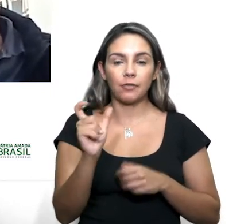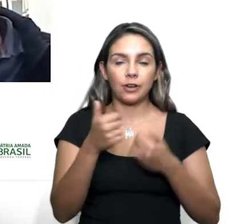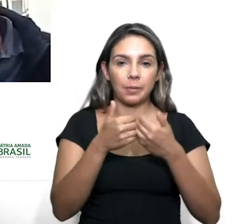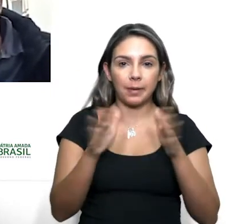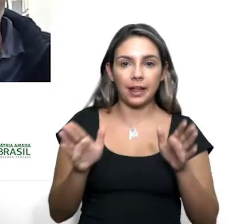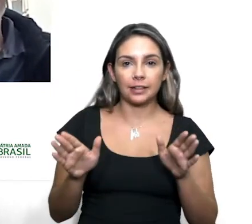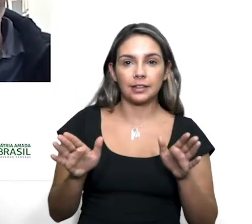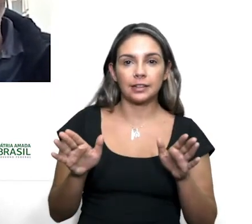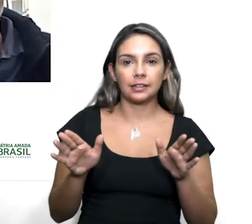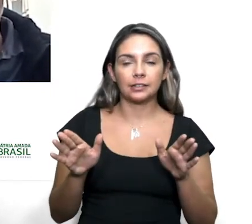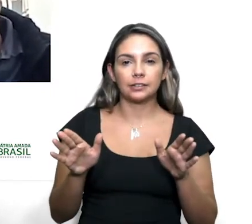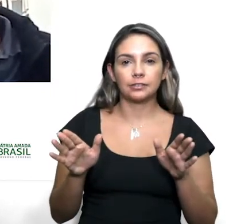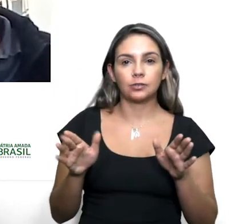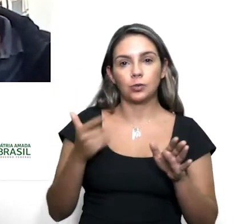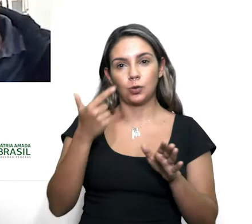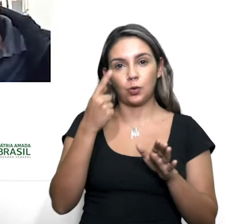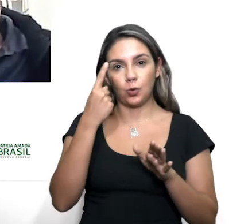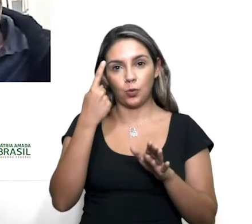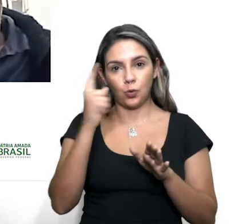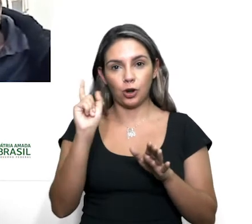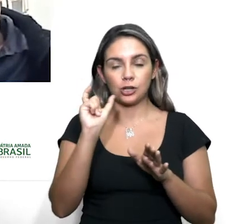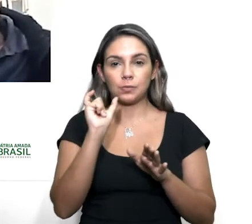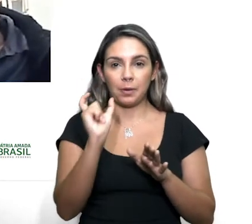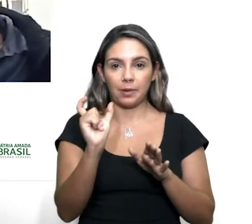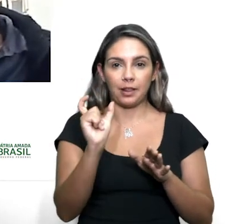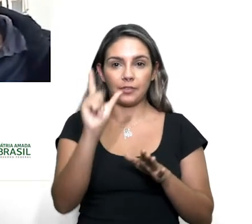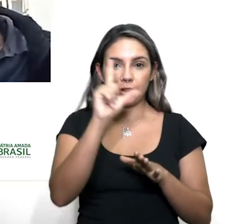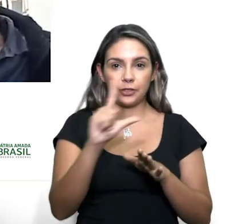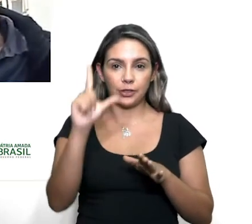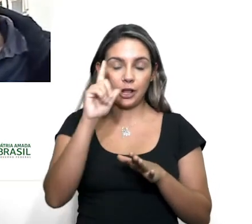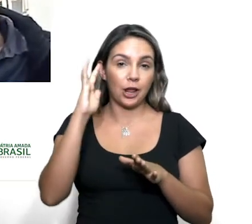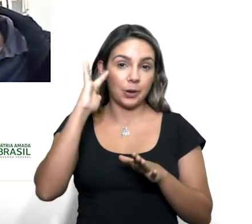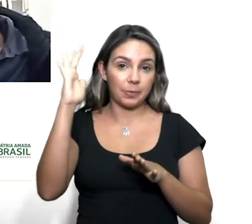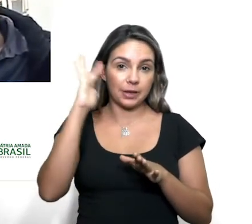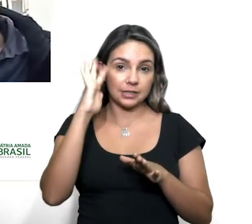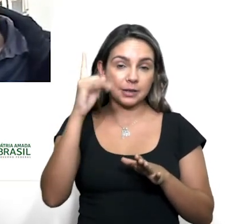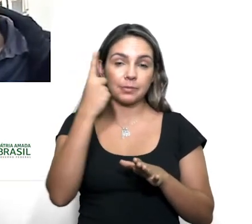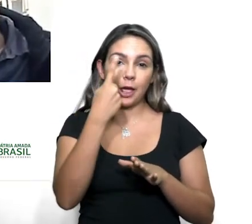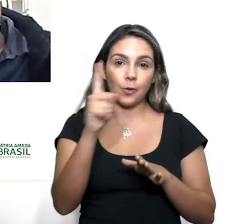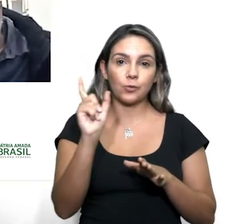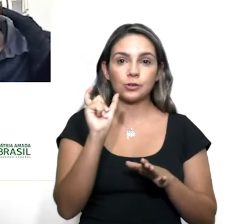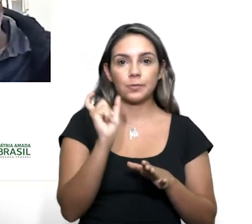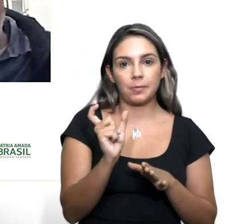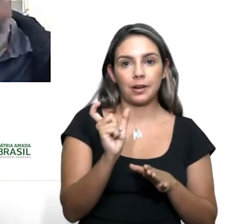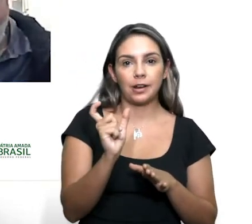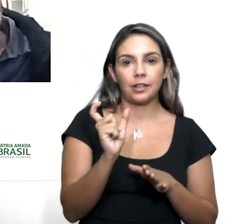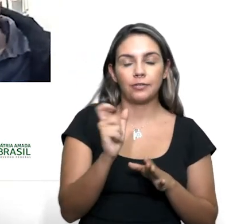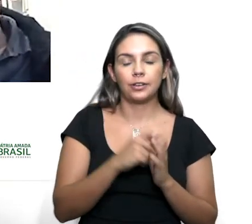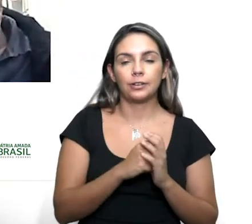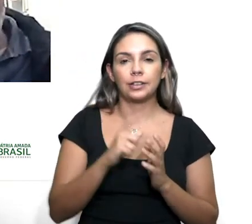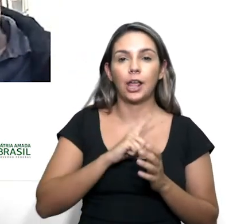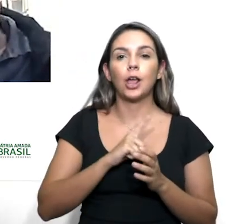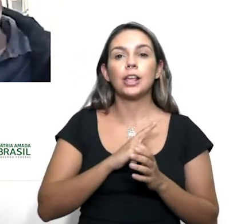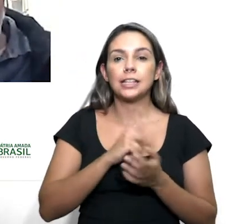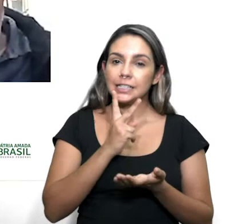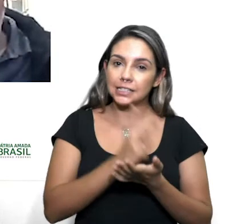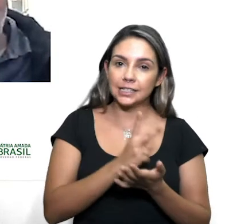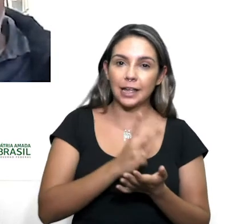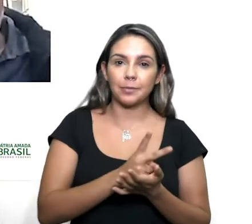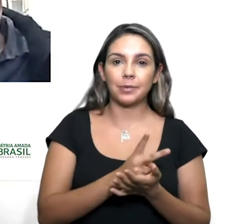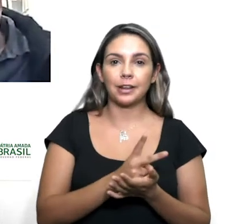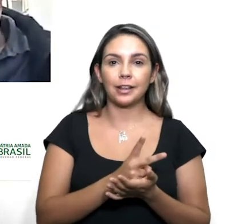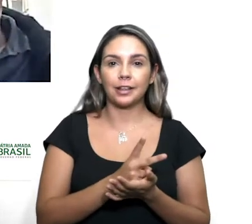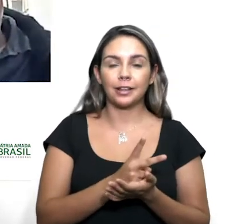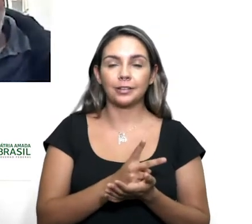A definição de literatura é a última palavra sobre literatura. E o pensamento é a penúltima palavra, sempre. Há sempre uma última, que também não é a